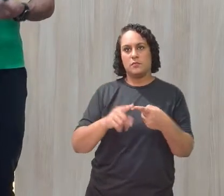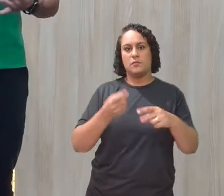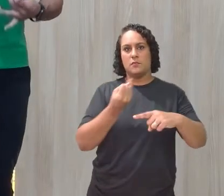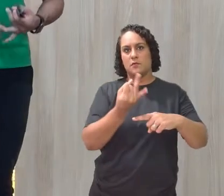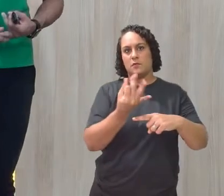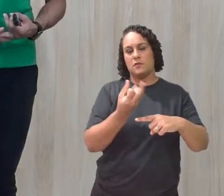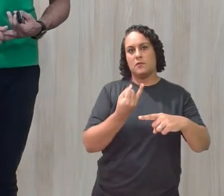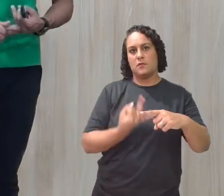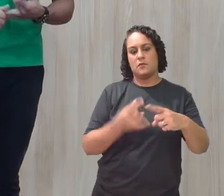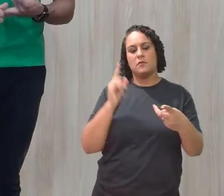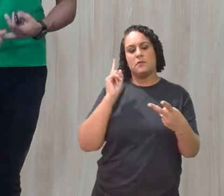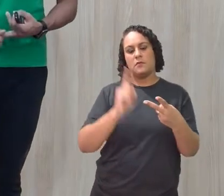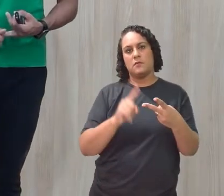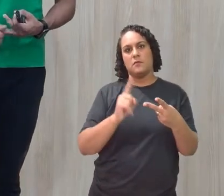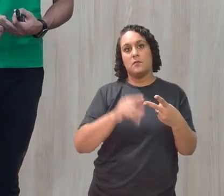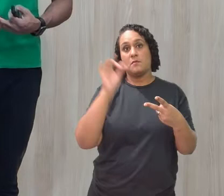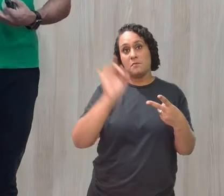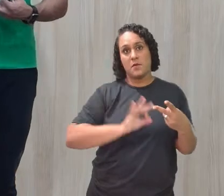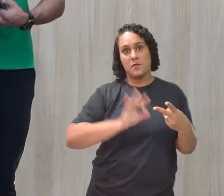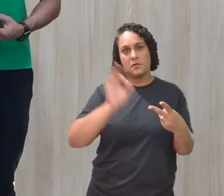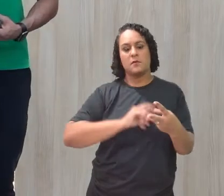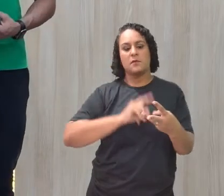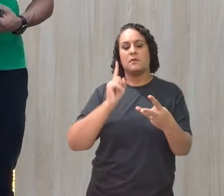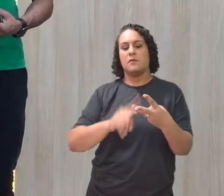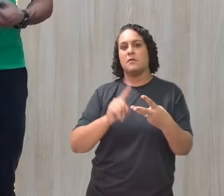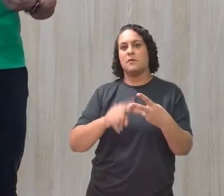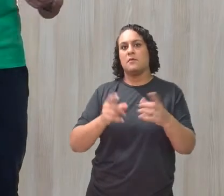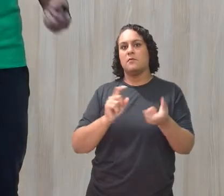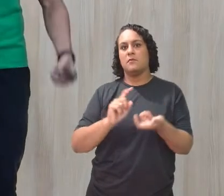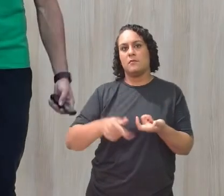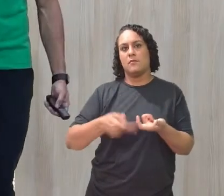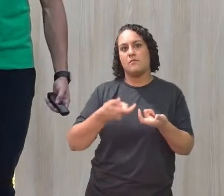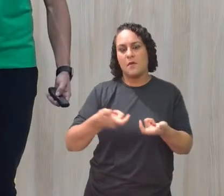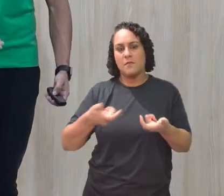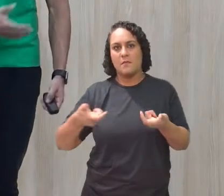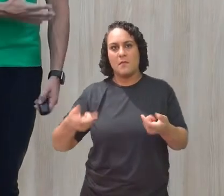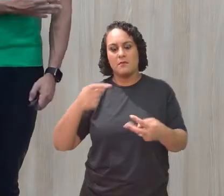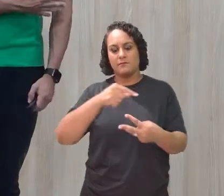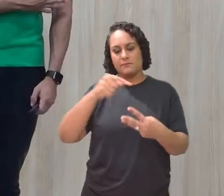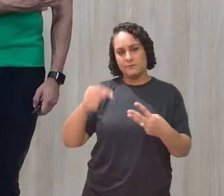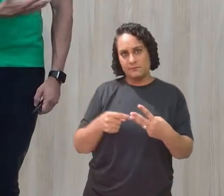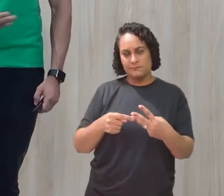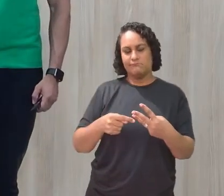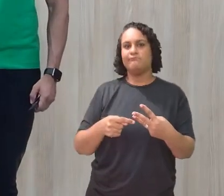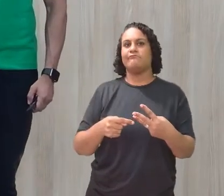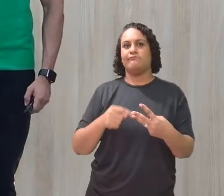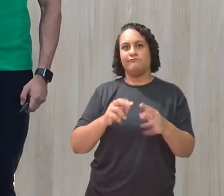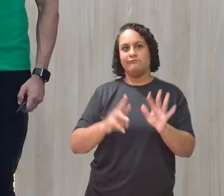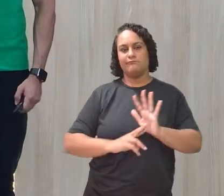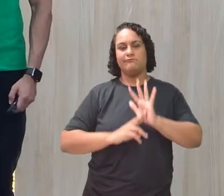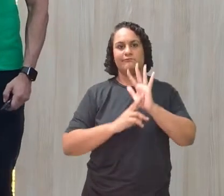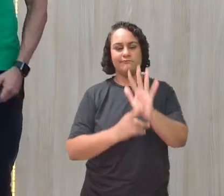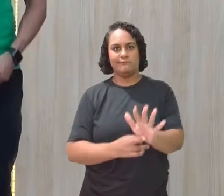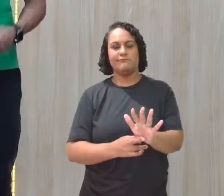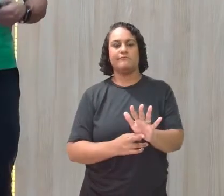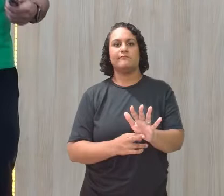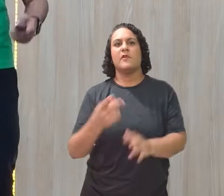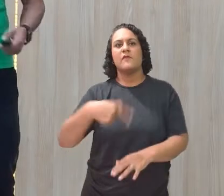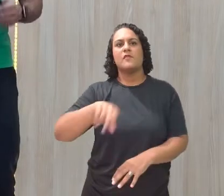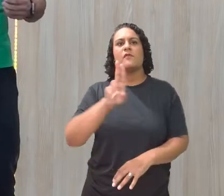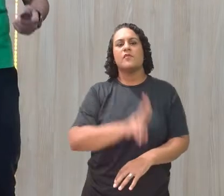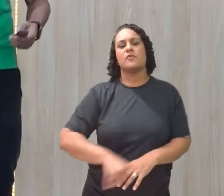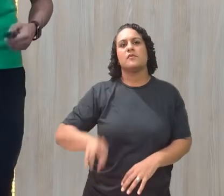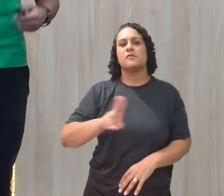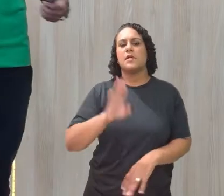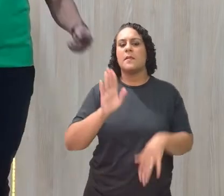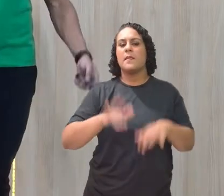fracionário, um número em percentual e um número na forma decimal. Essas 3 representações você vai utilizar